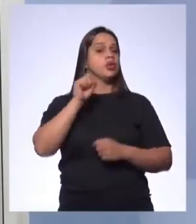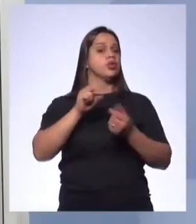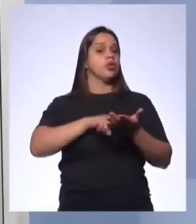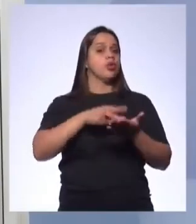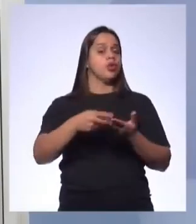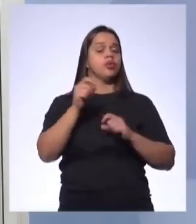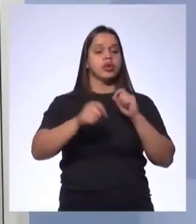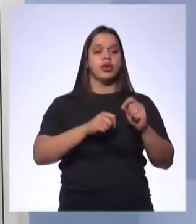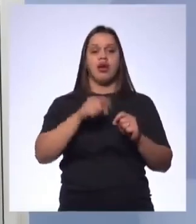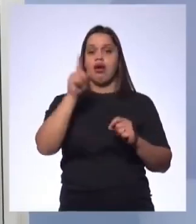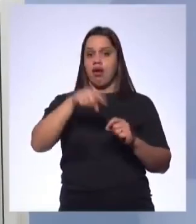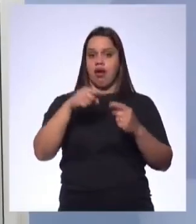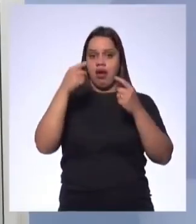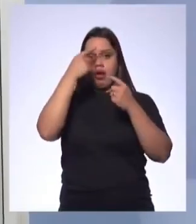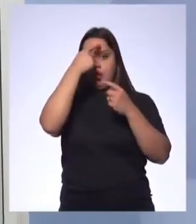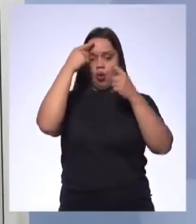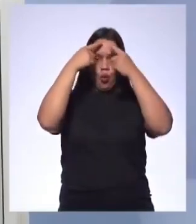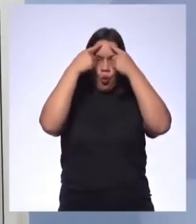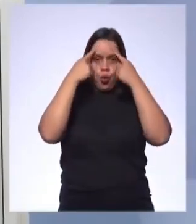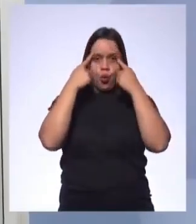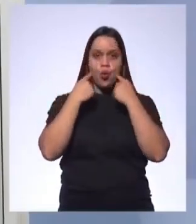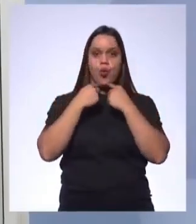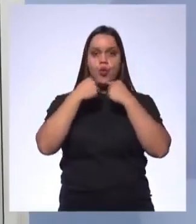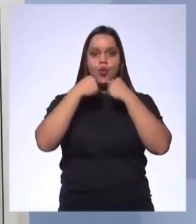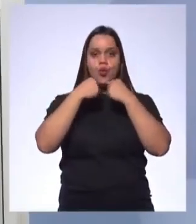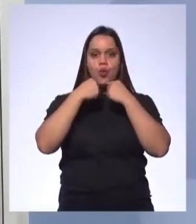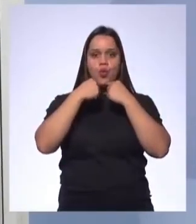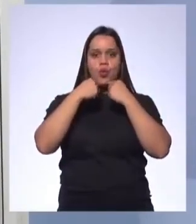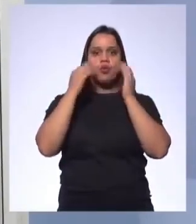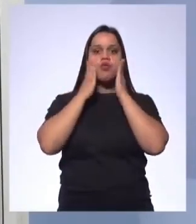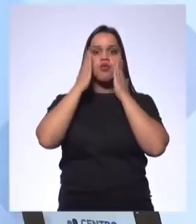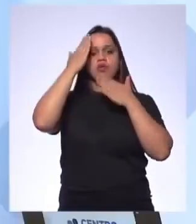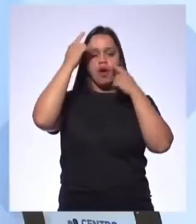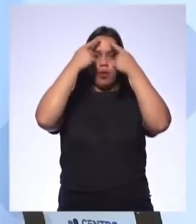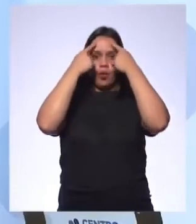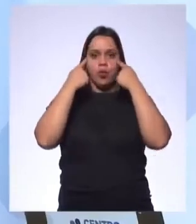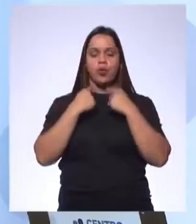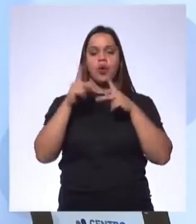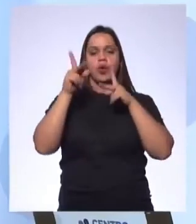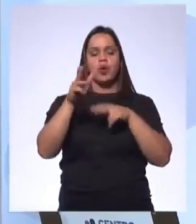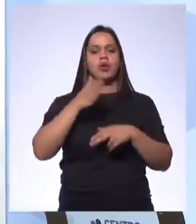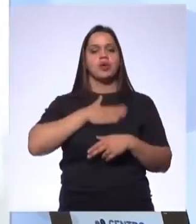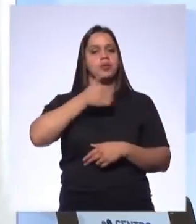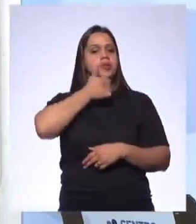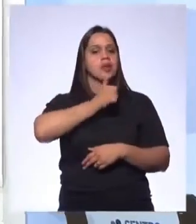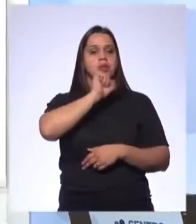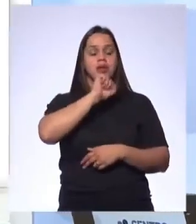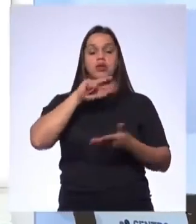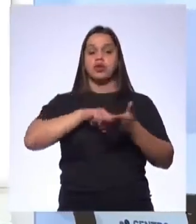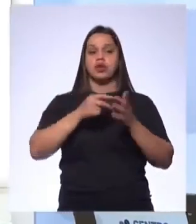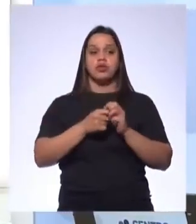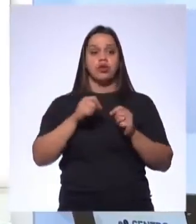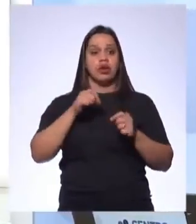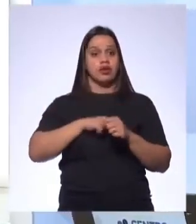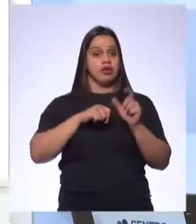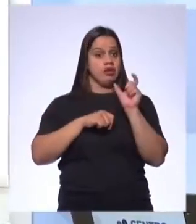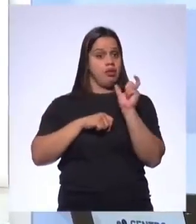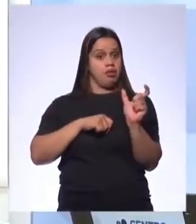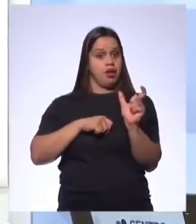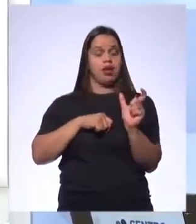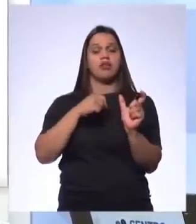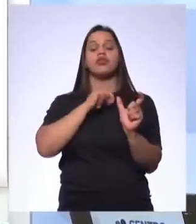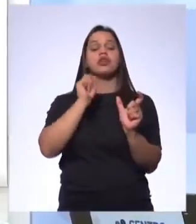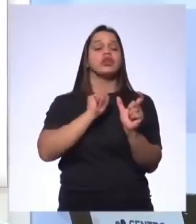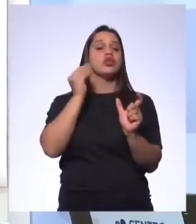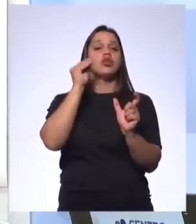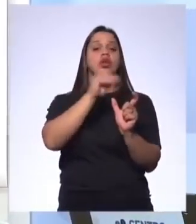eu estou fazendo o quê? Eu estou fazendo inferência. Eu estou colocando a minha opinião. Então, quando você vai ler um texto, você